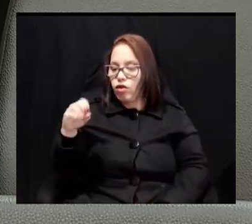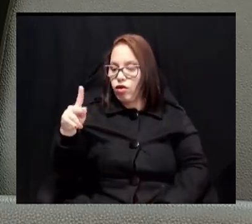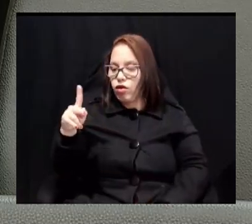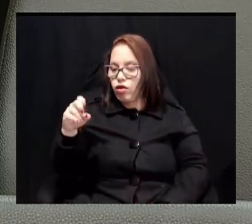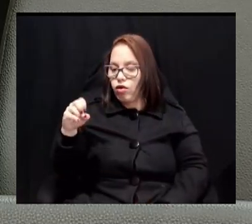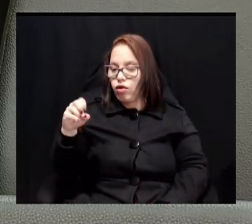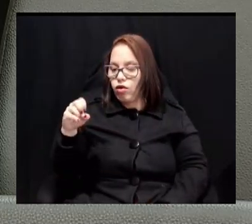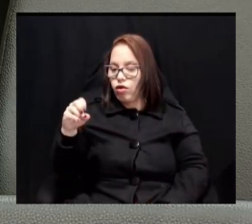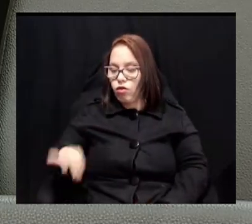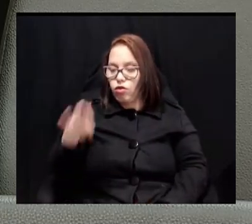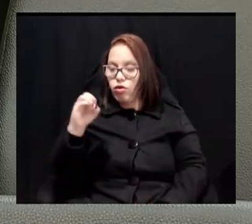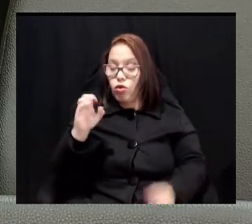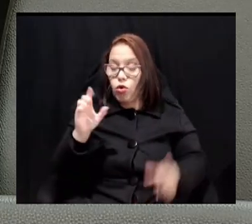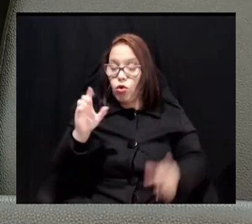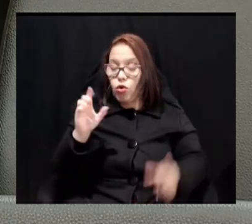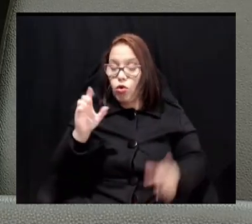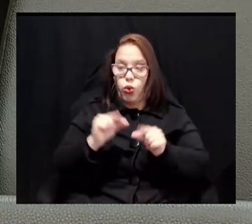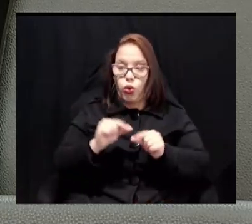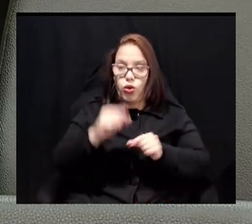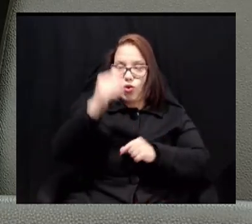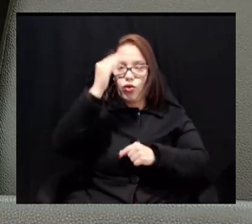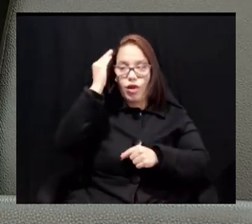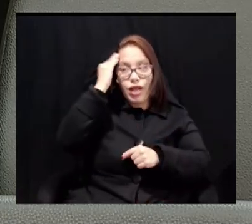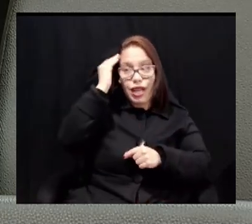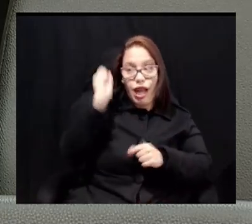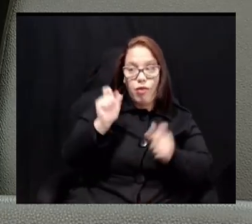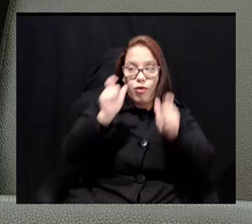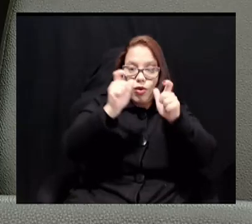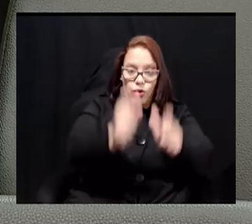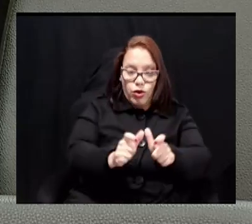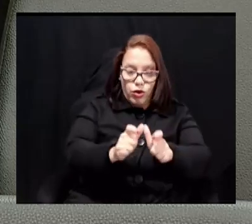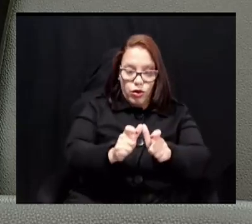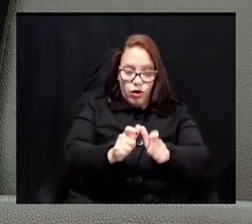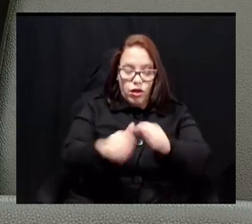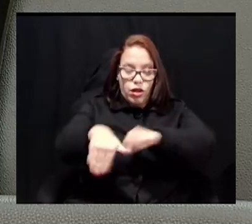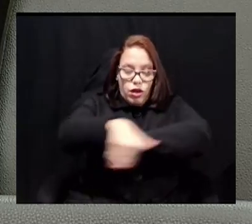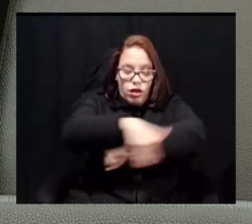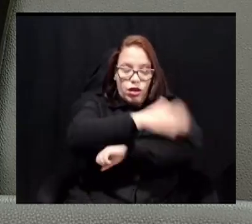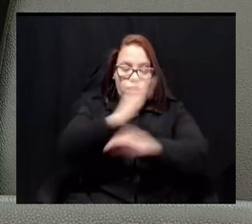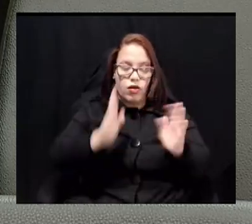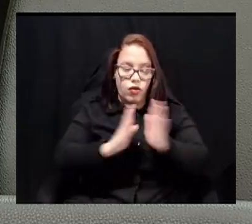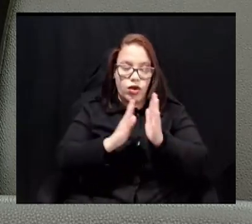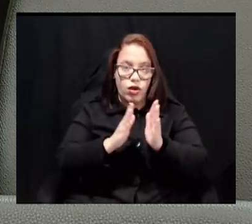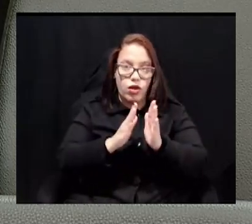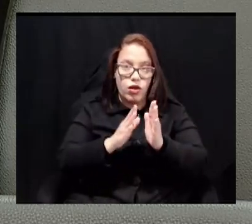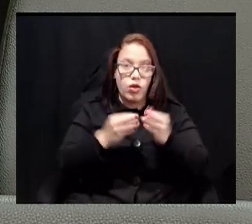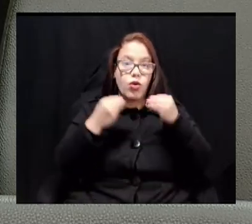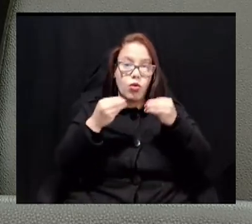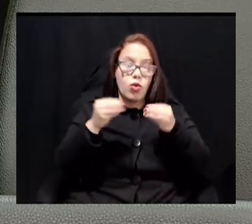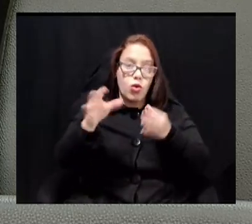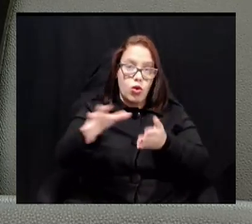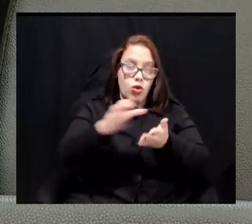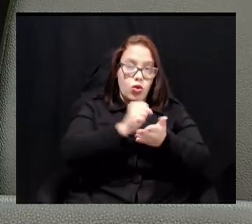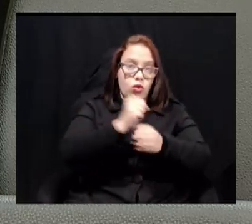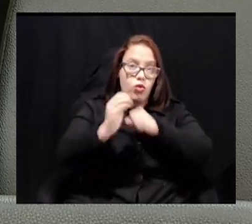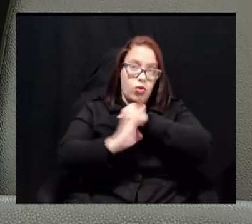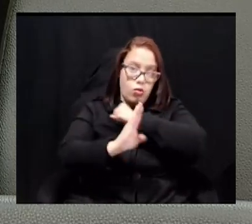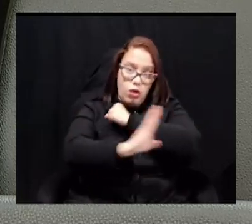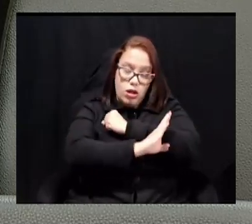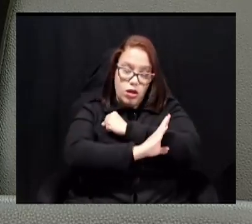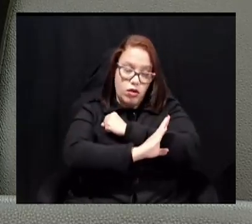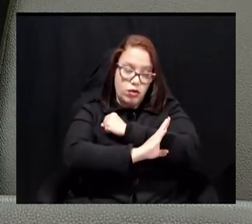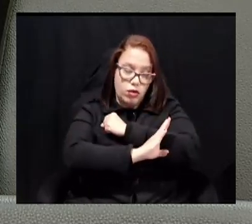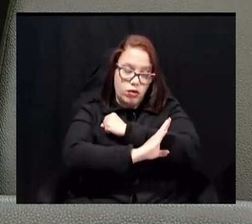em vista que a pessoa sabe e deixa o resíduo dela já na frente da casa dela. Como é a questão da coleta seletiva nos bairros, a pessoa já deixa